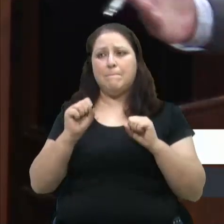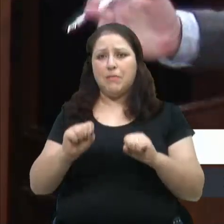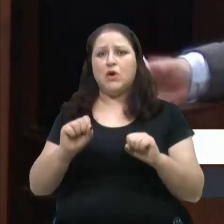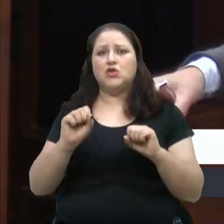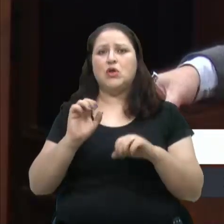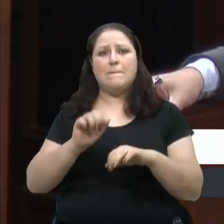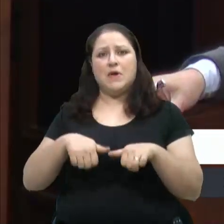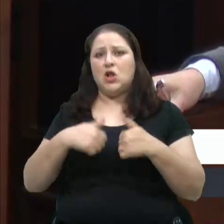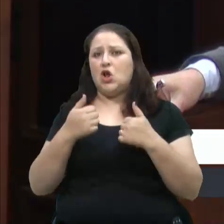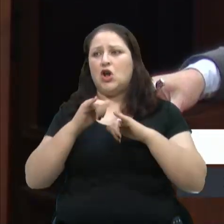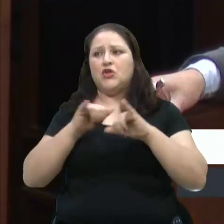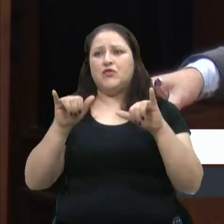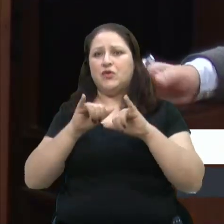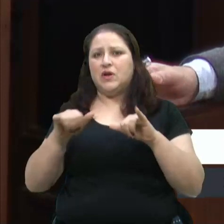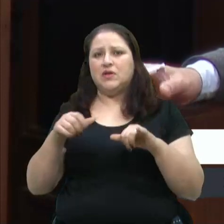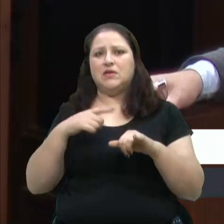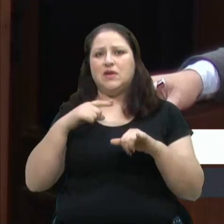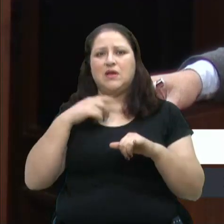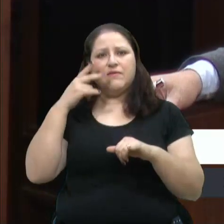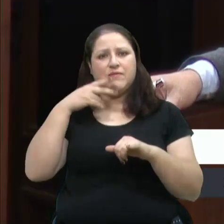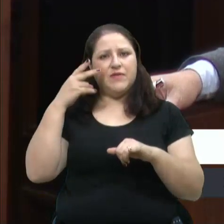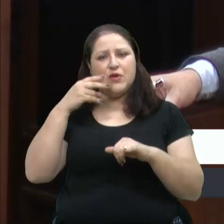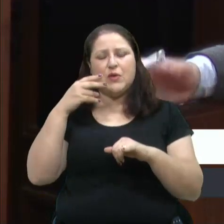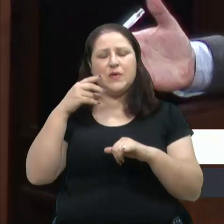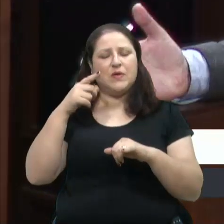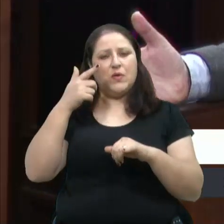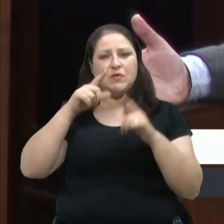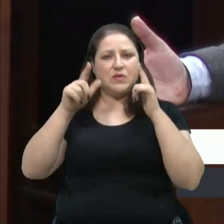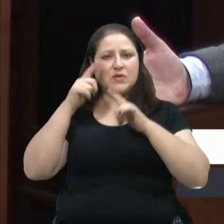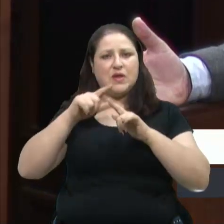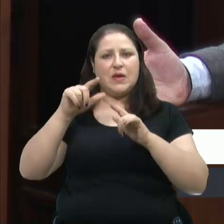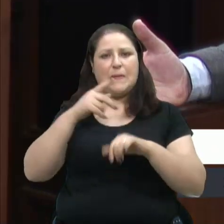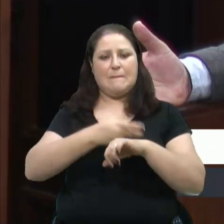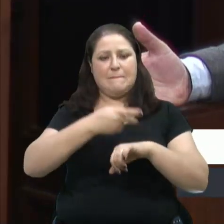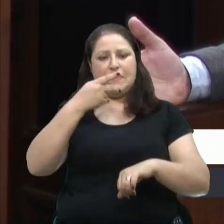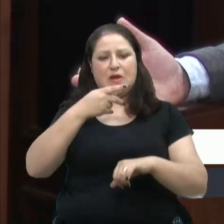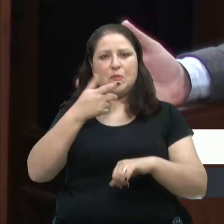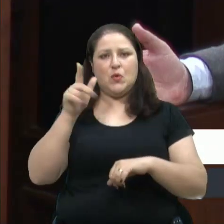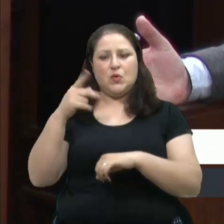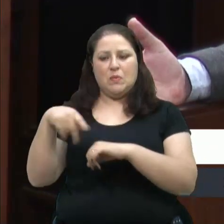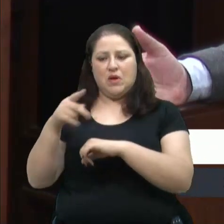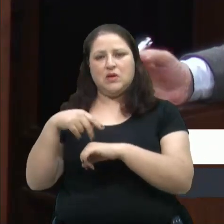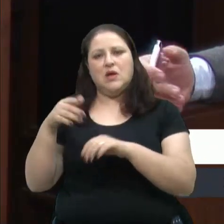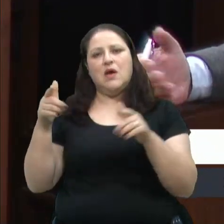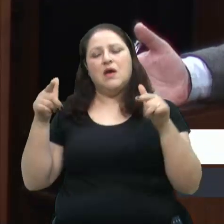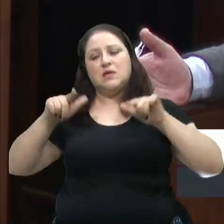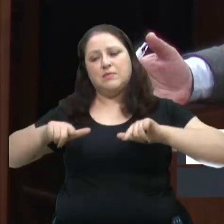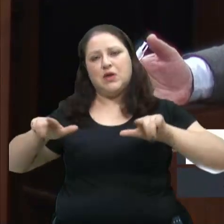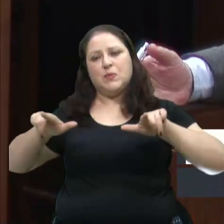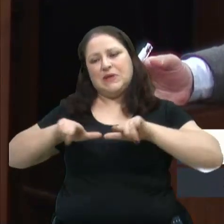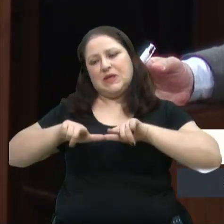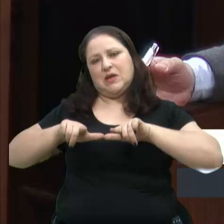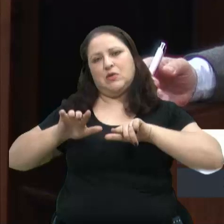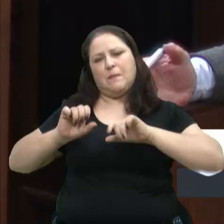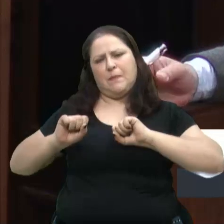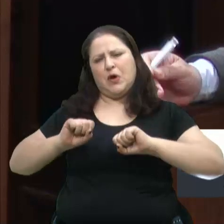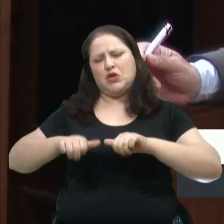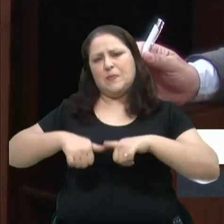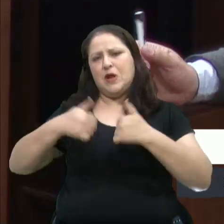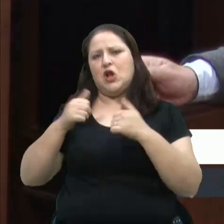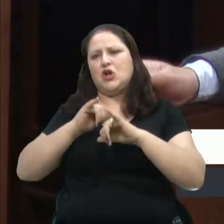vinhos premiados internacionalmente um espaço pequeno Ok mas poderia ter sido melhor Advogado